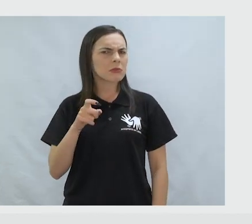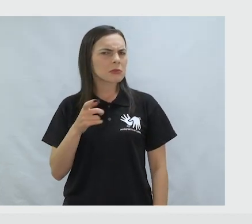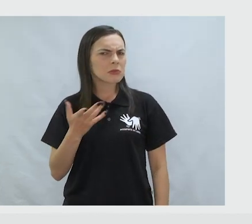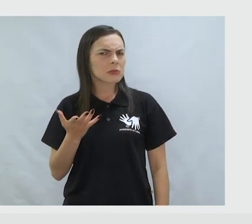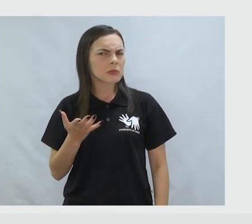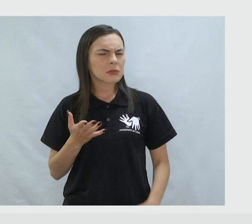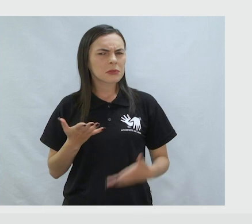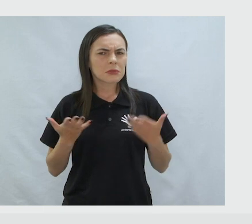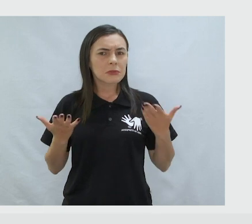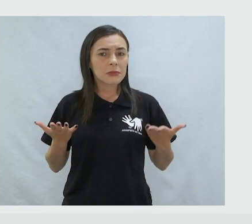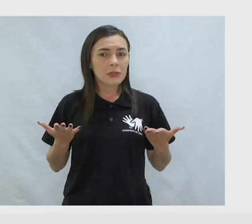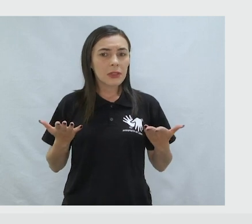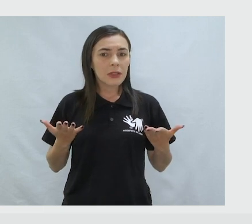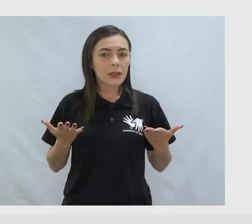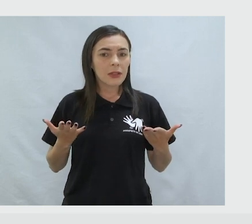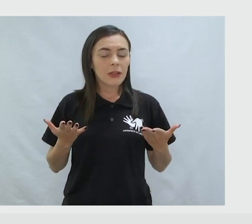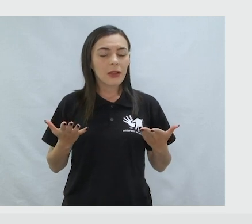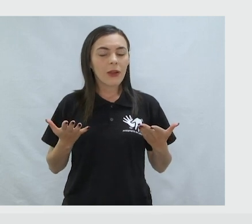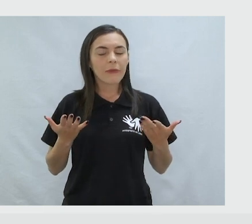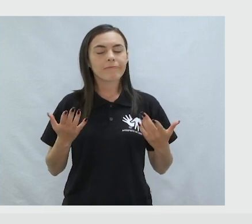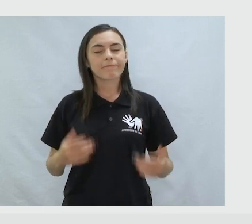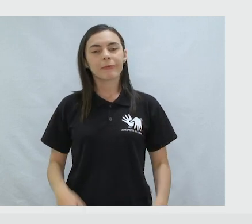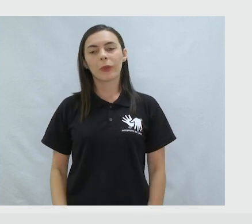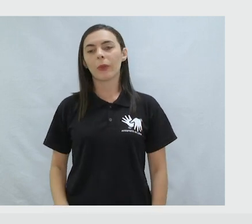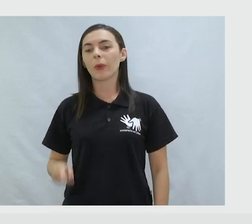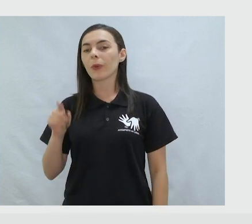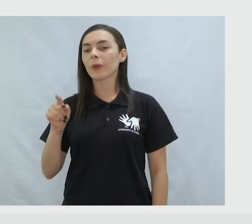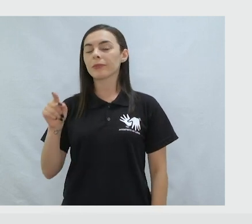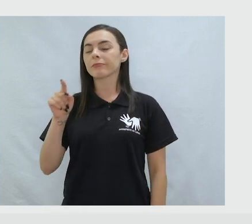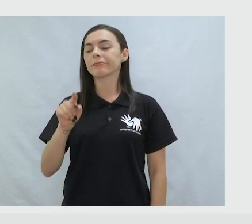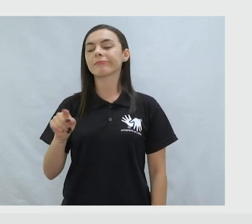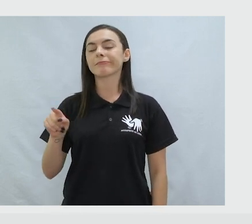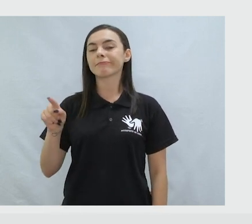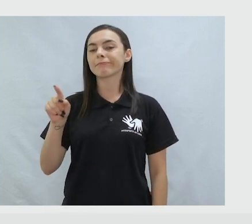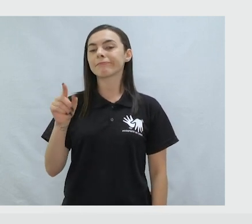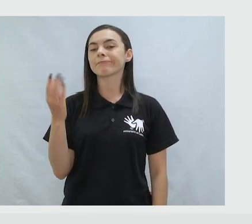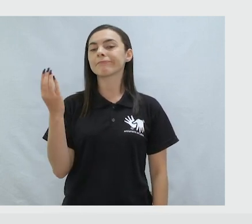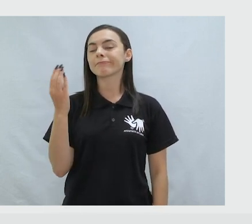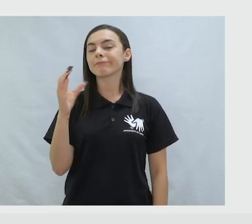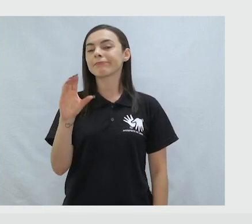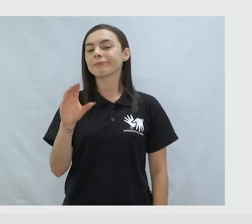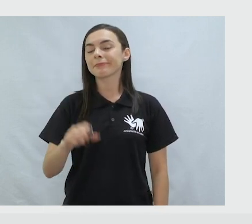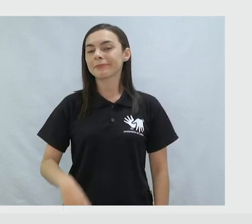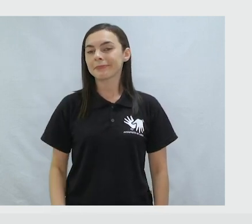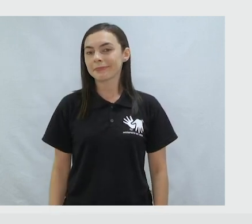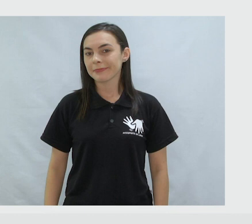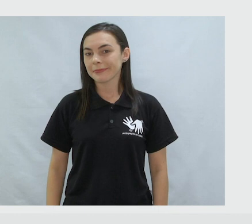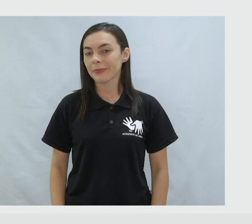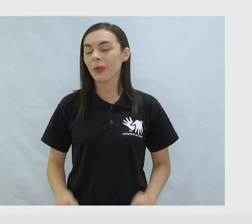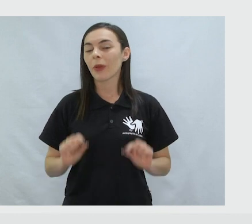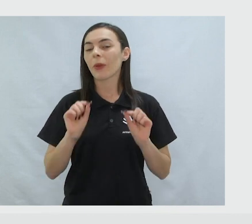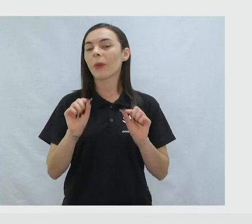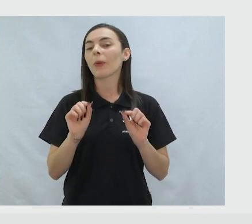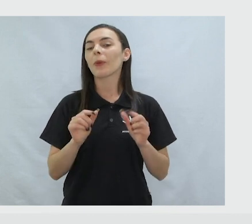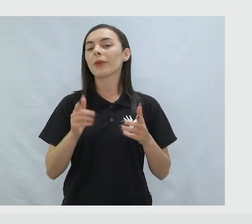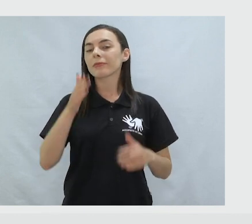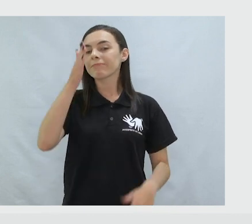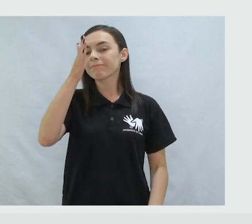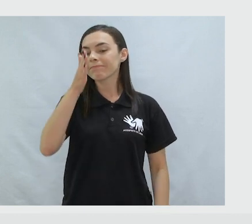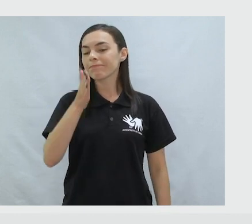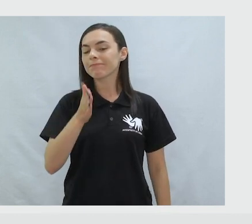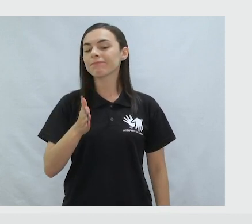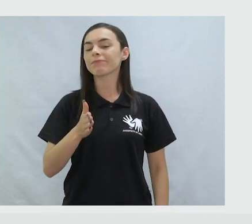o X dele. Então, olha onde que a Isa pôs a bolinha. E aonde que formou